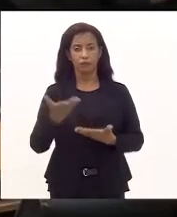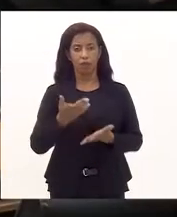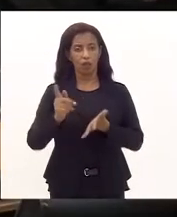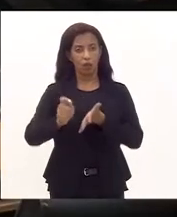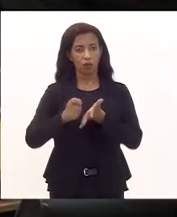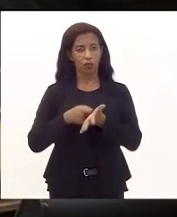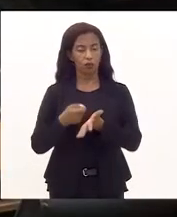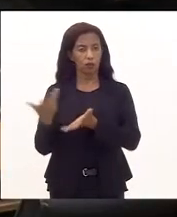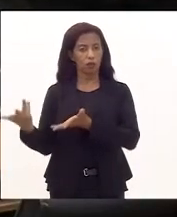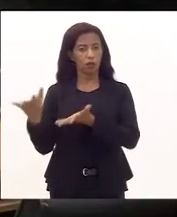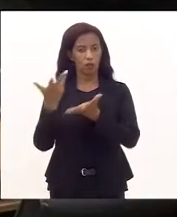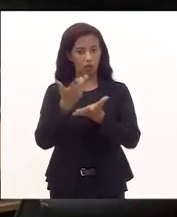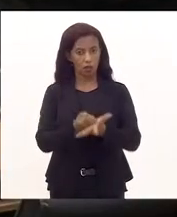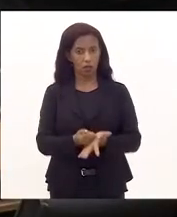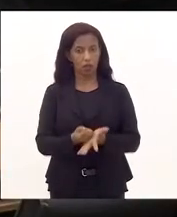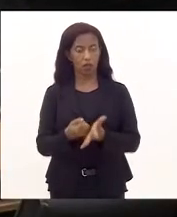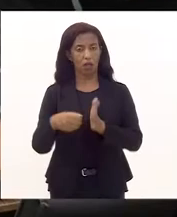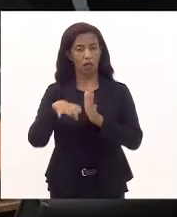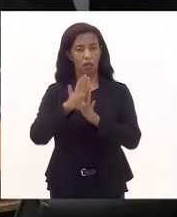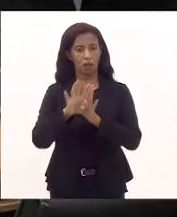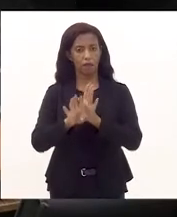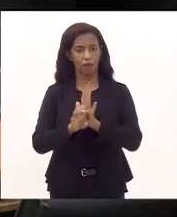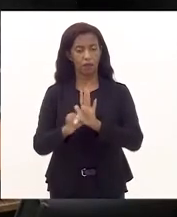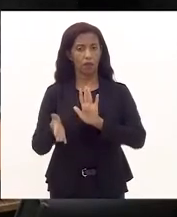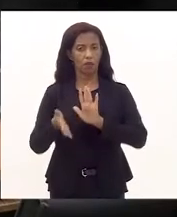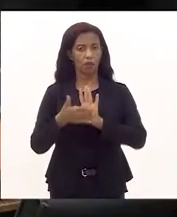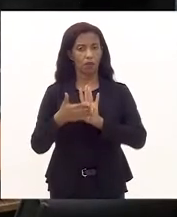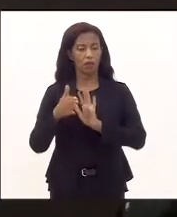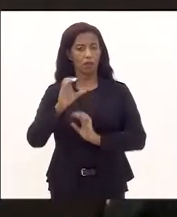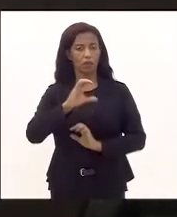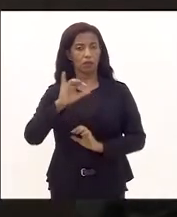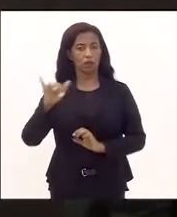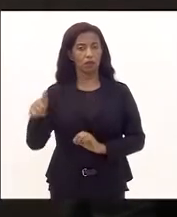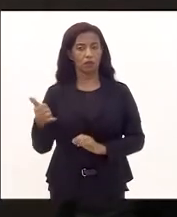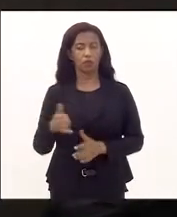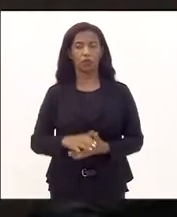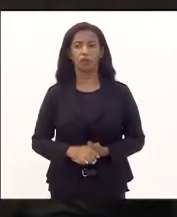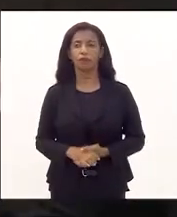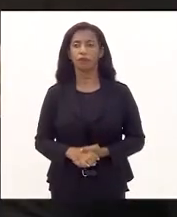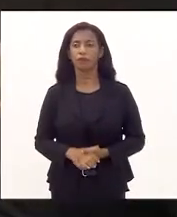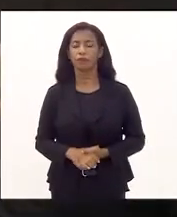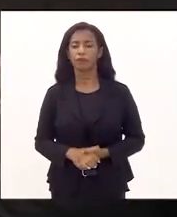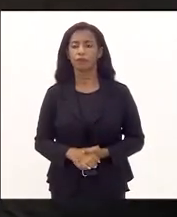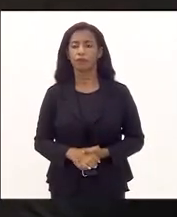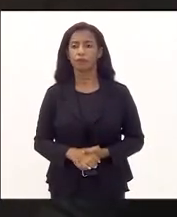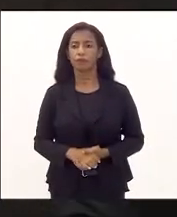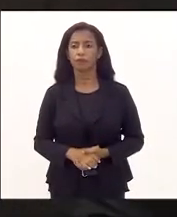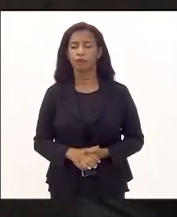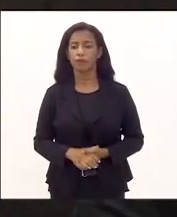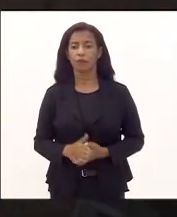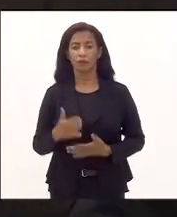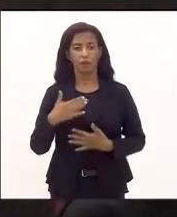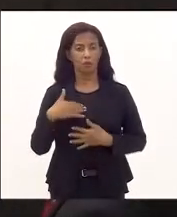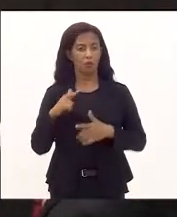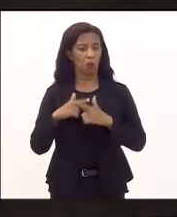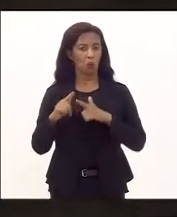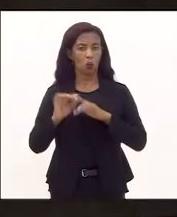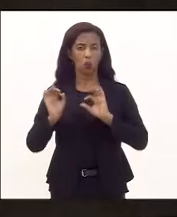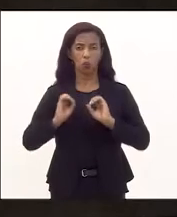queria acolher a emenda do deputado Luiz Paulo no parecer da CCJ. Concedido. Okay. Da minha parte, sem